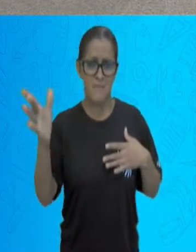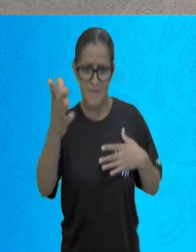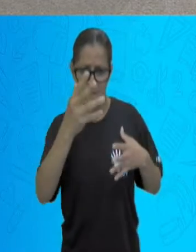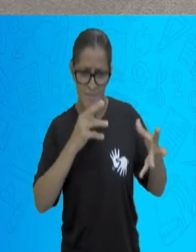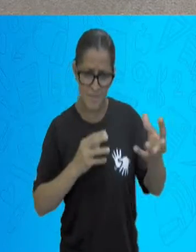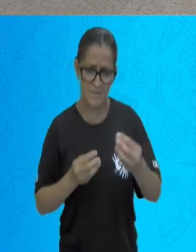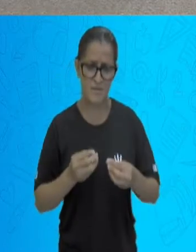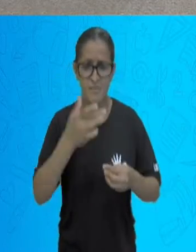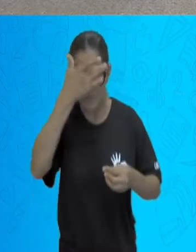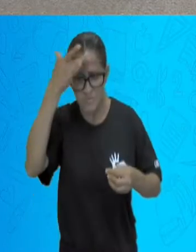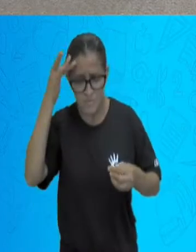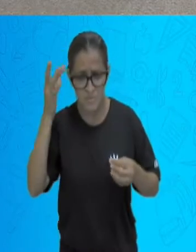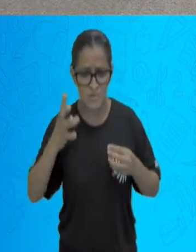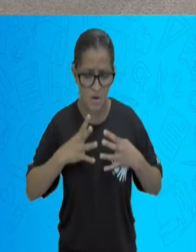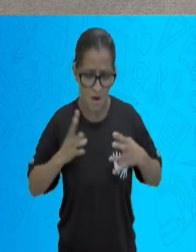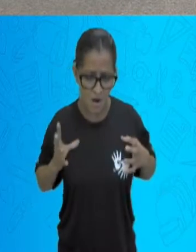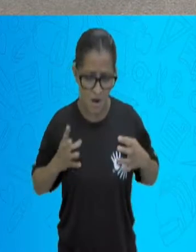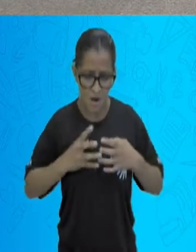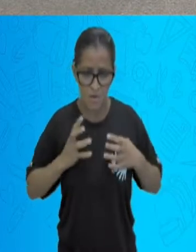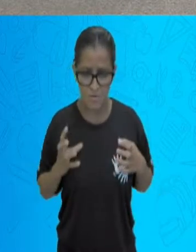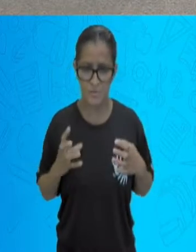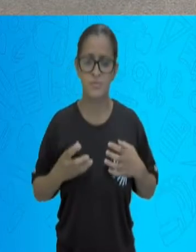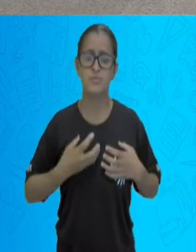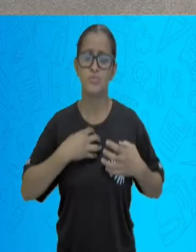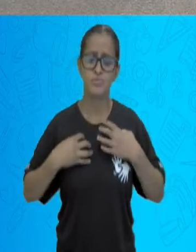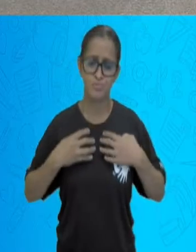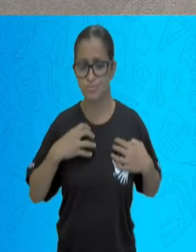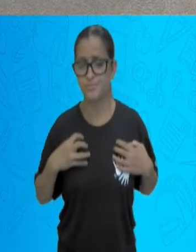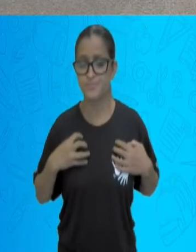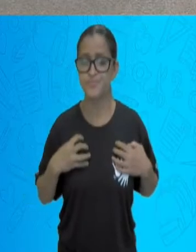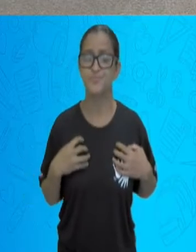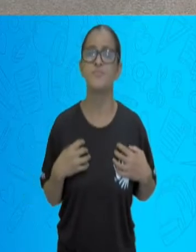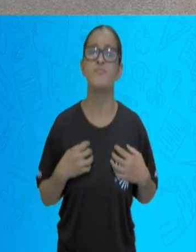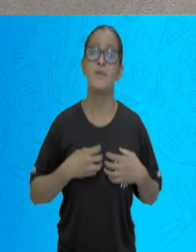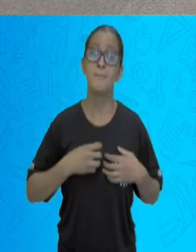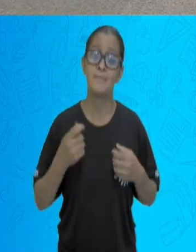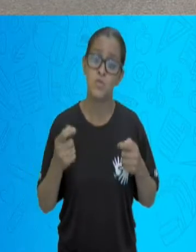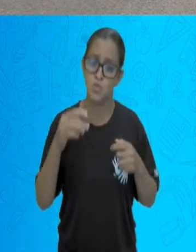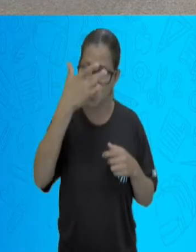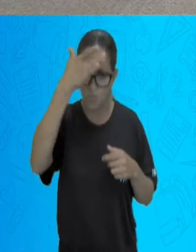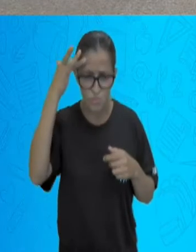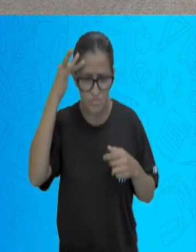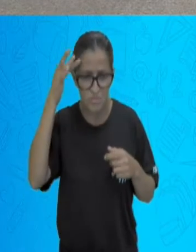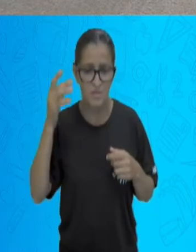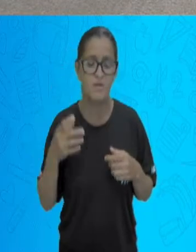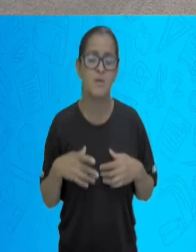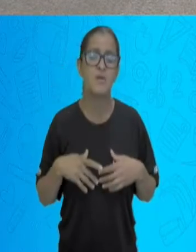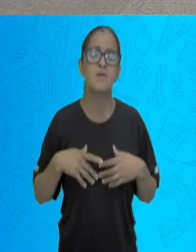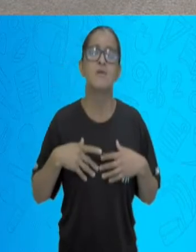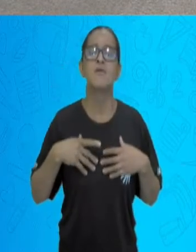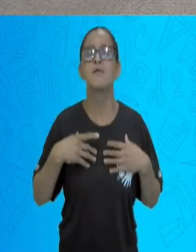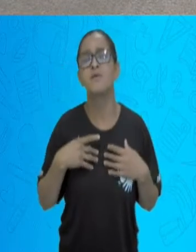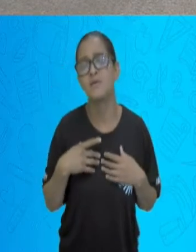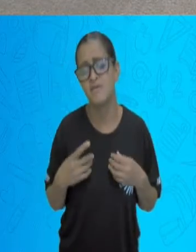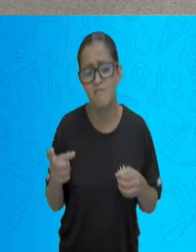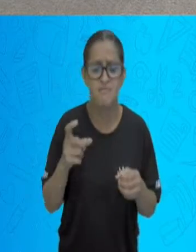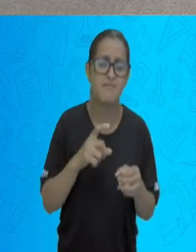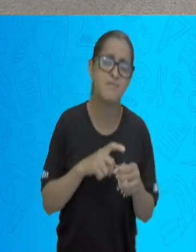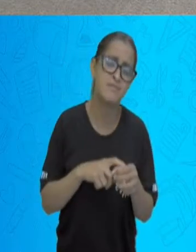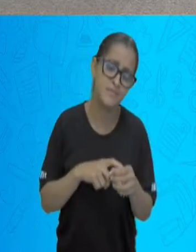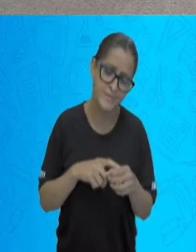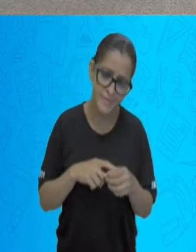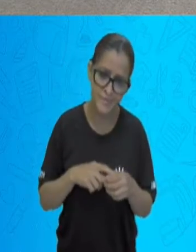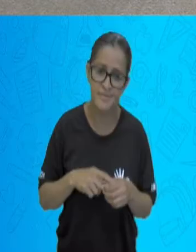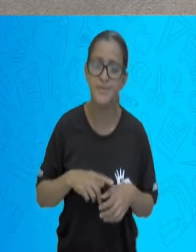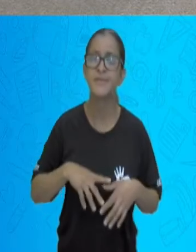vão lá, fazem uma incisão e conseguem fazer com que essa pessoa retome a respiração através